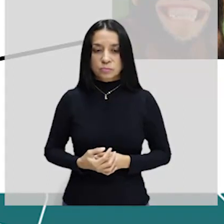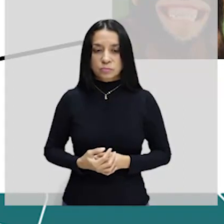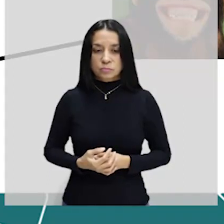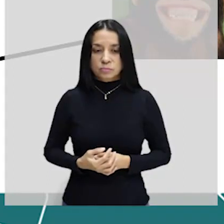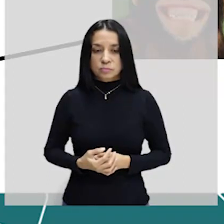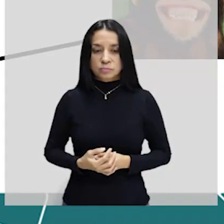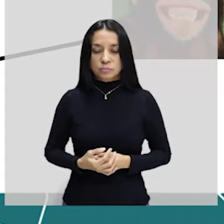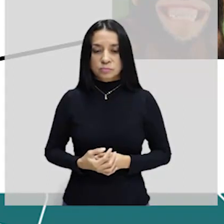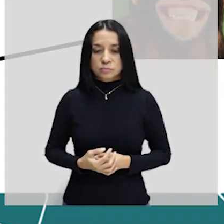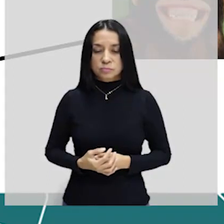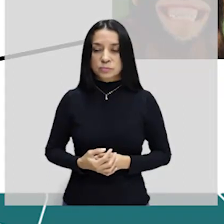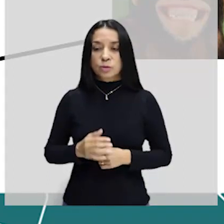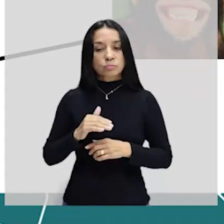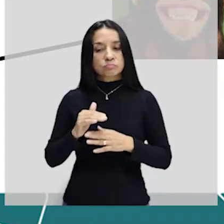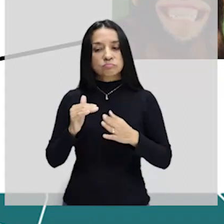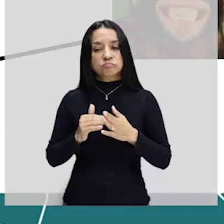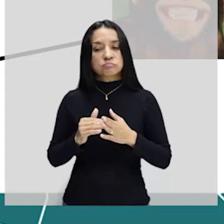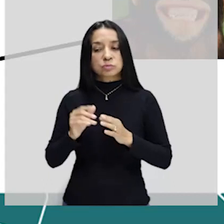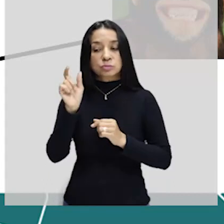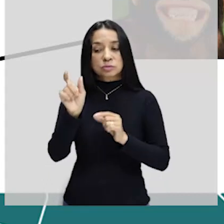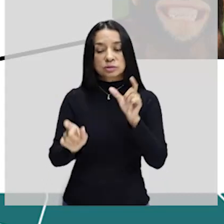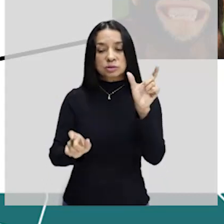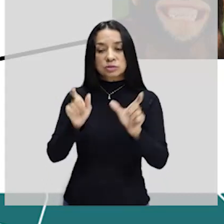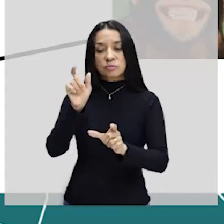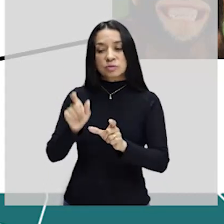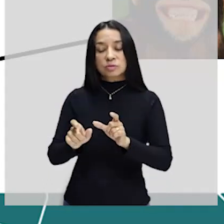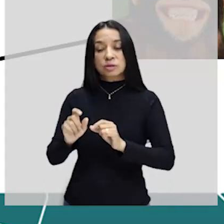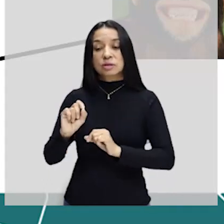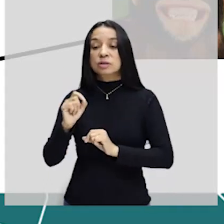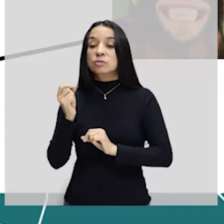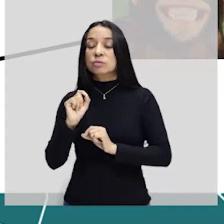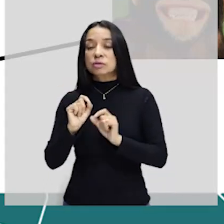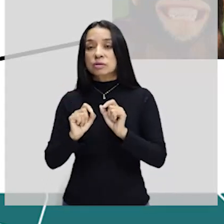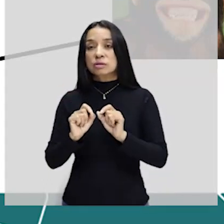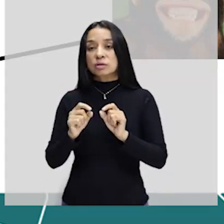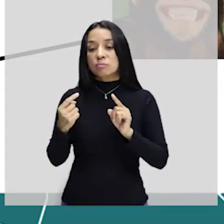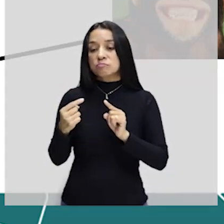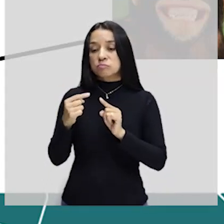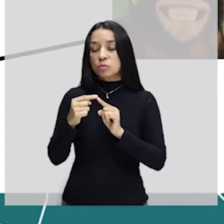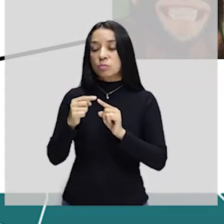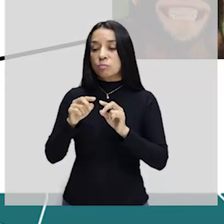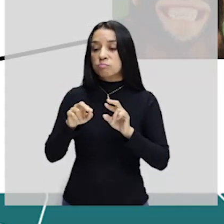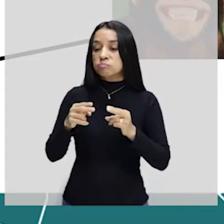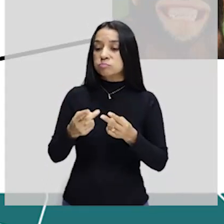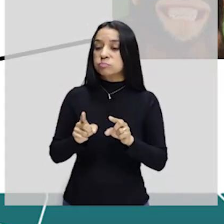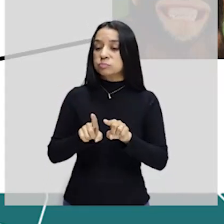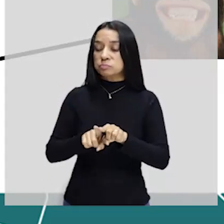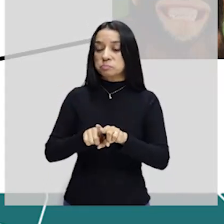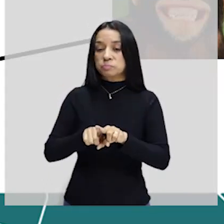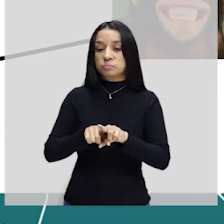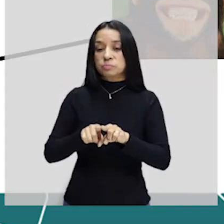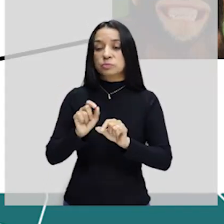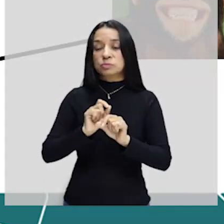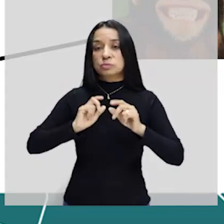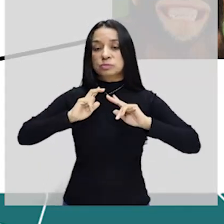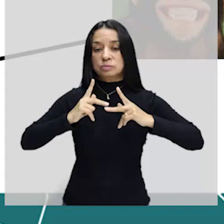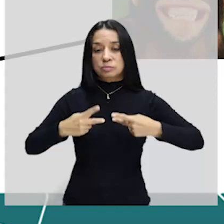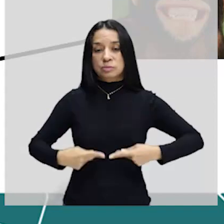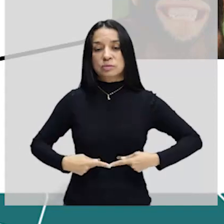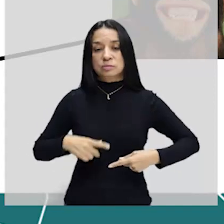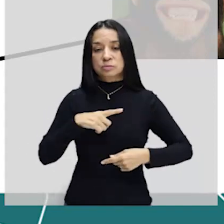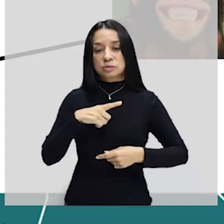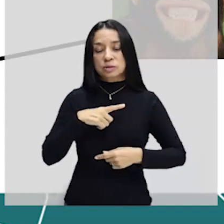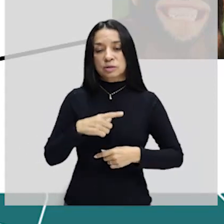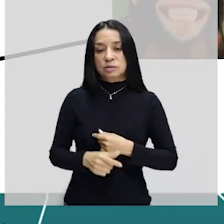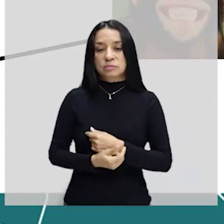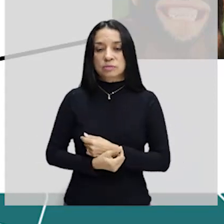Australopithecus boise. Todos esses indivíduos seriam ancestrais comuns aqui dos seres humanos. Dentre esses indivíduos, a gente tem aqui